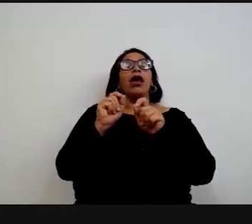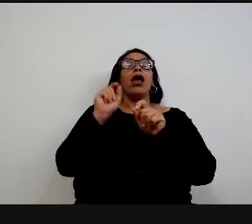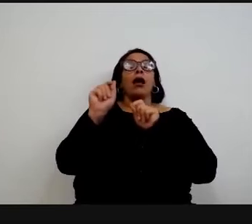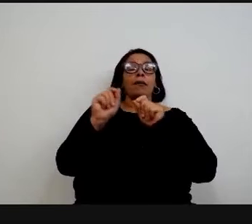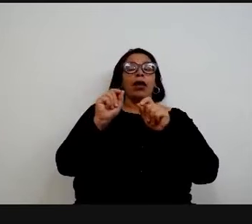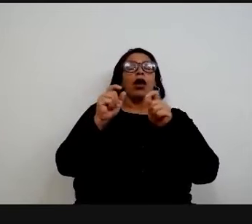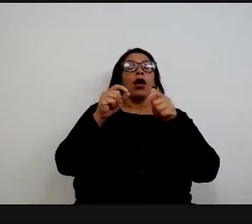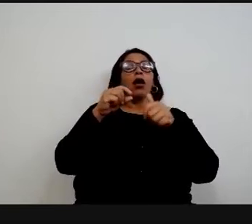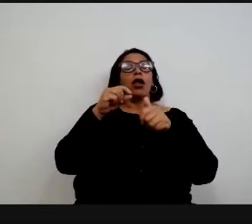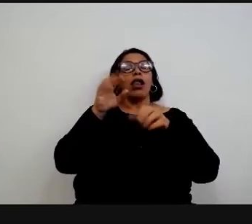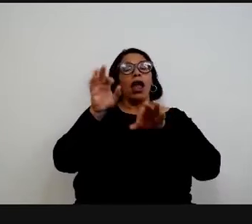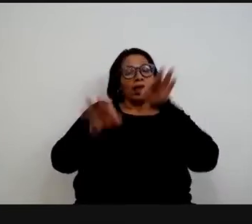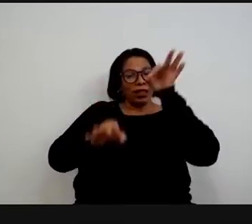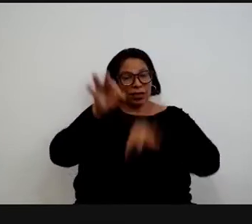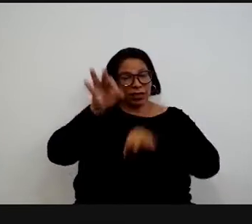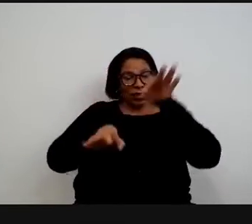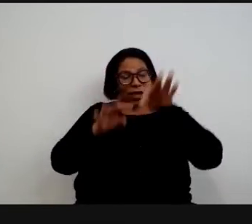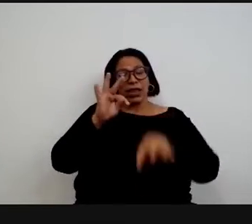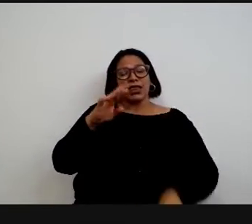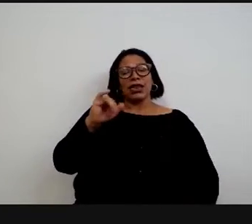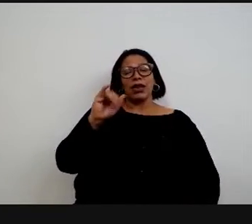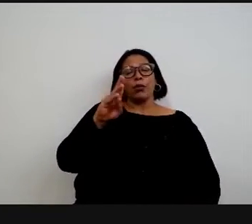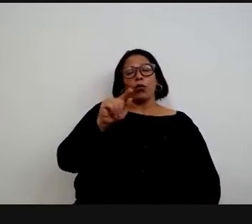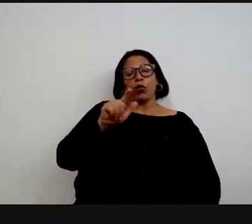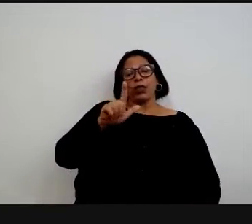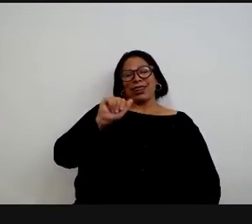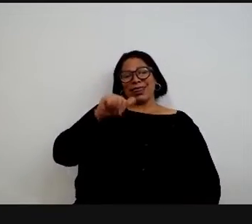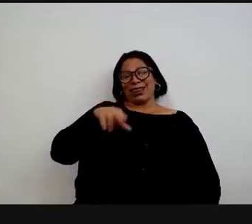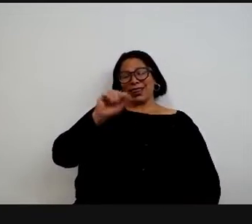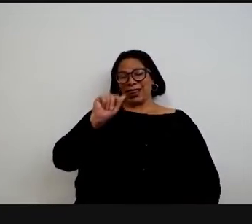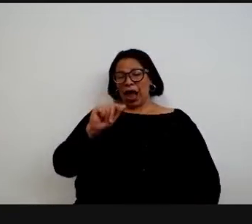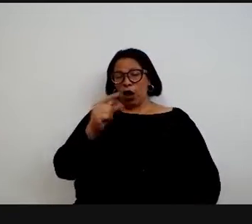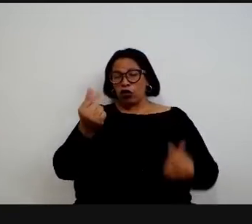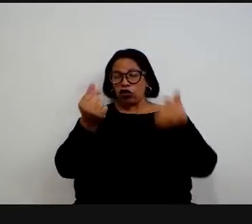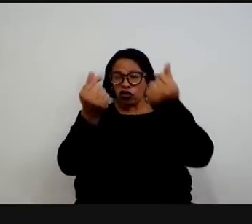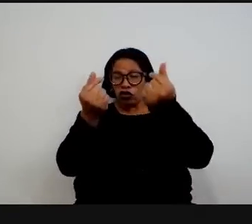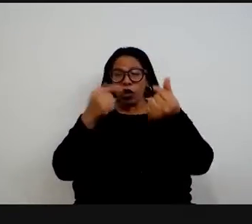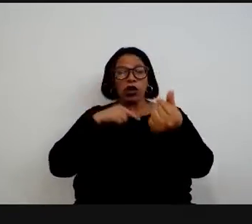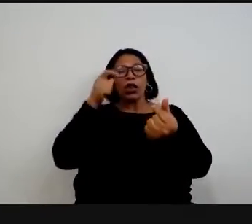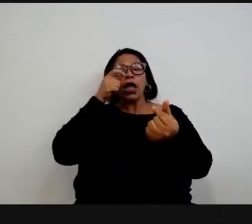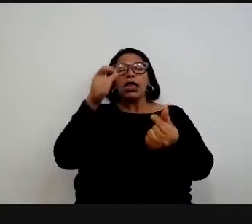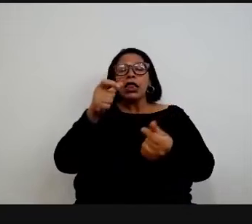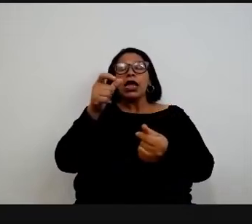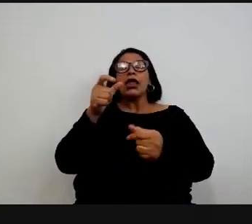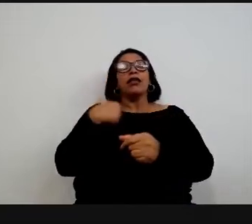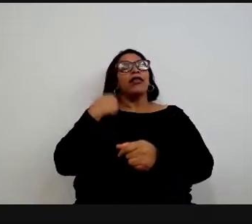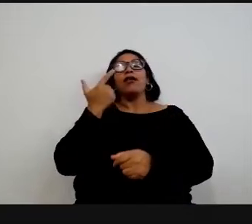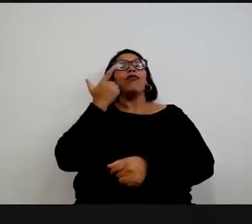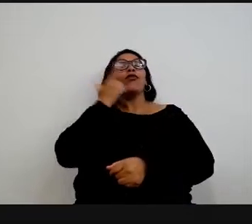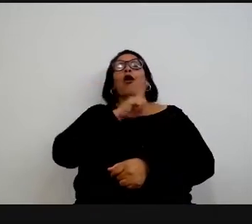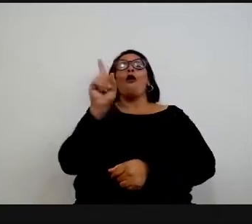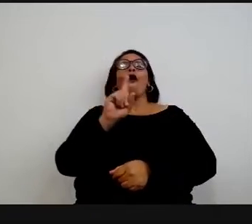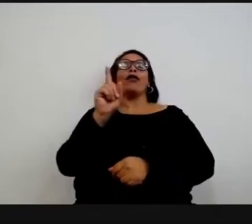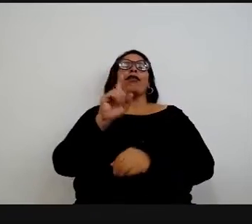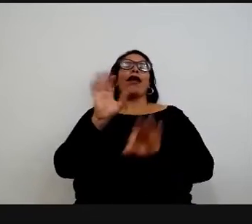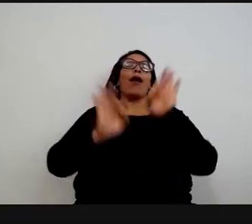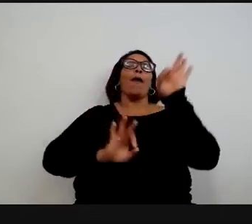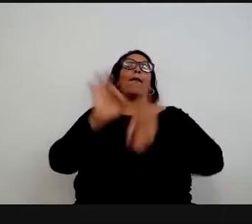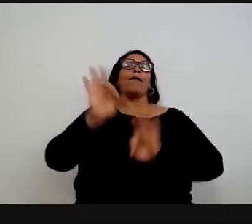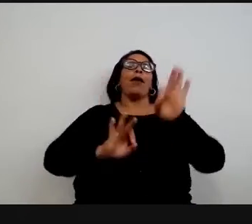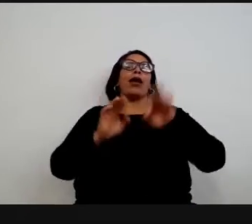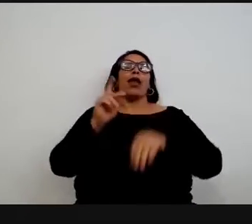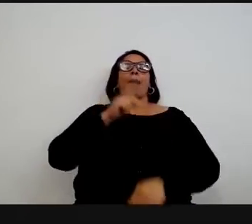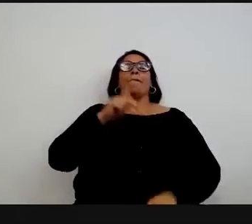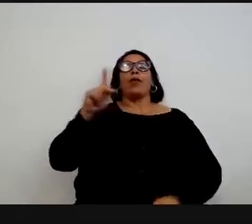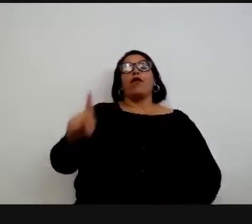seus auditores que trabalham nessas áreas específicas possam estar realmente preparados. Então, a gente não tem condições de preparar